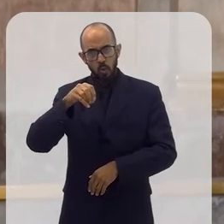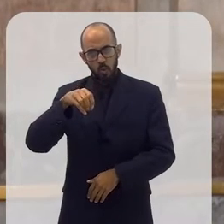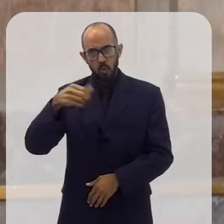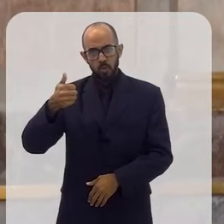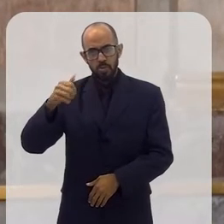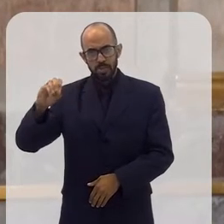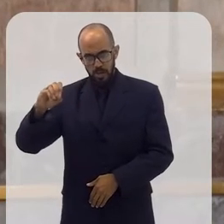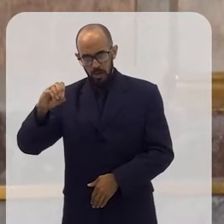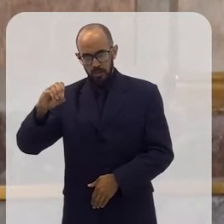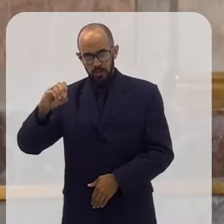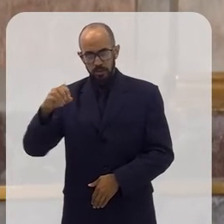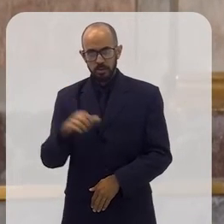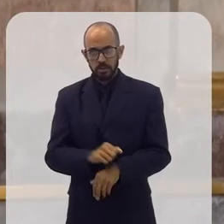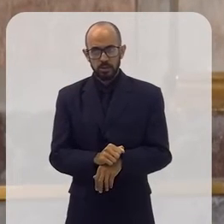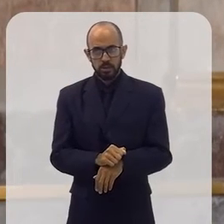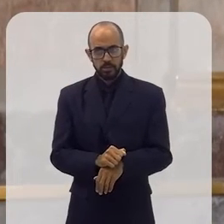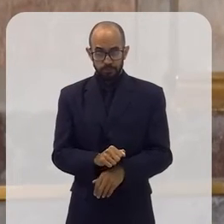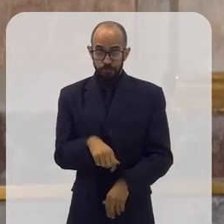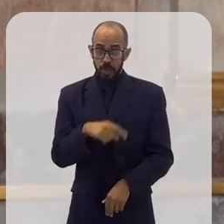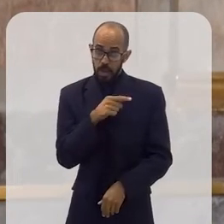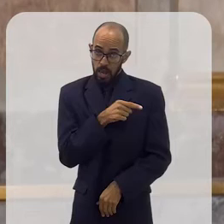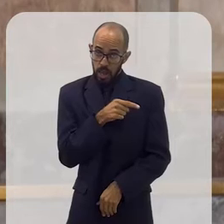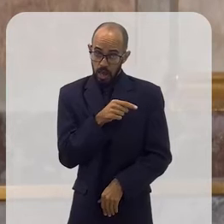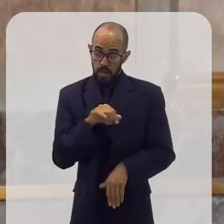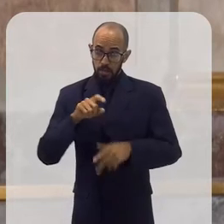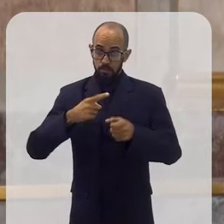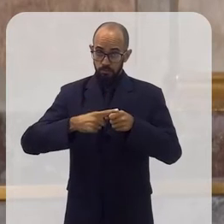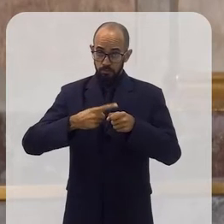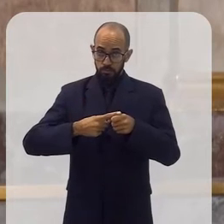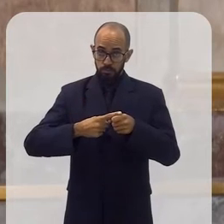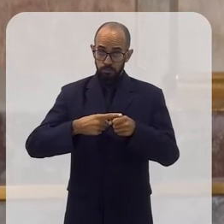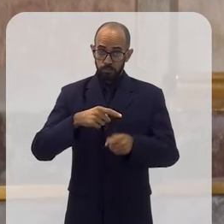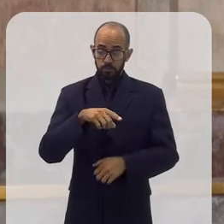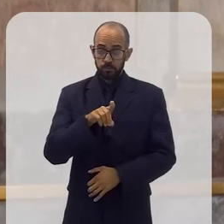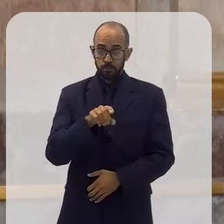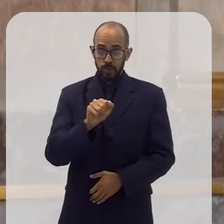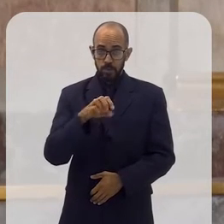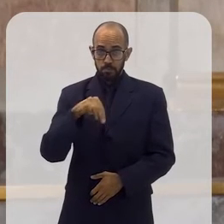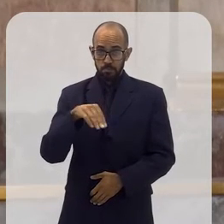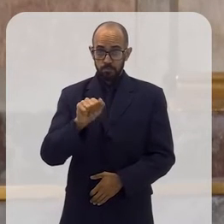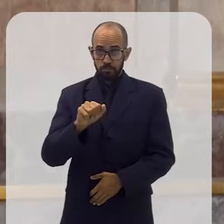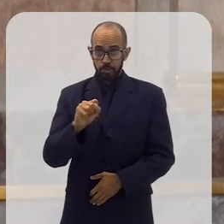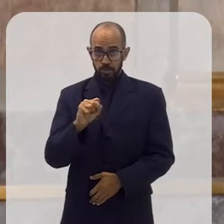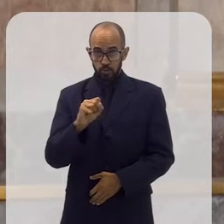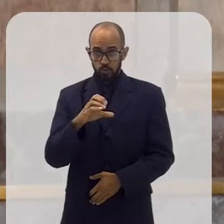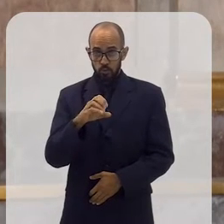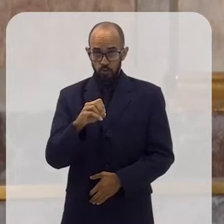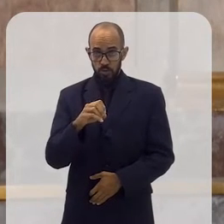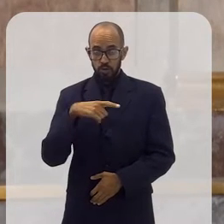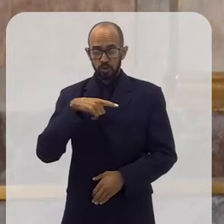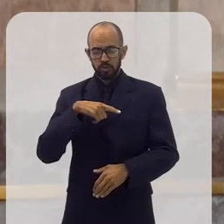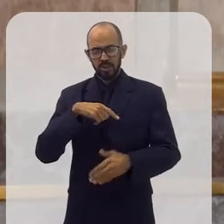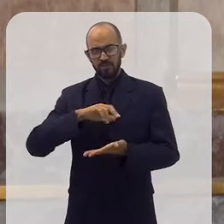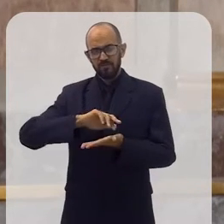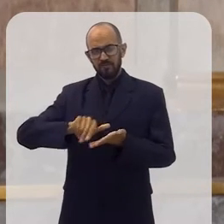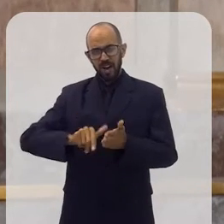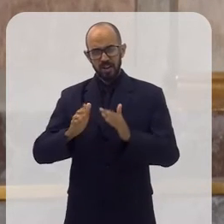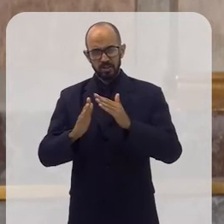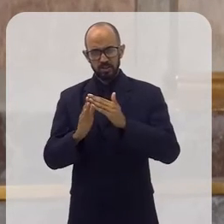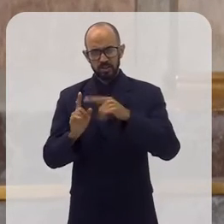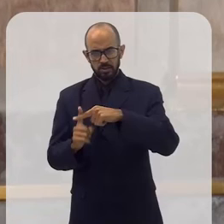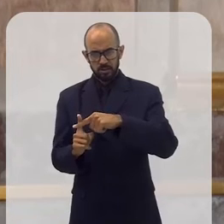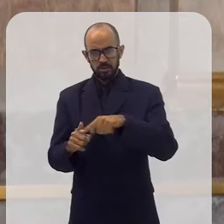como vocês já sabem, em Damasco temos vários arquidioceses e também